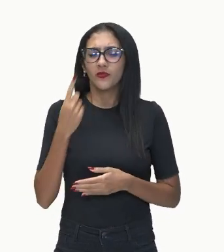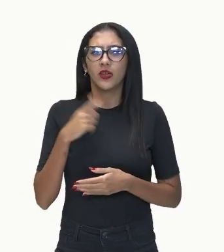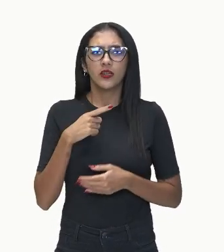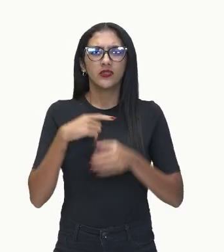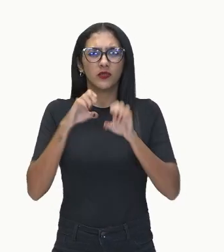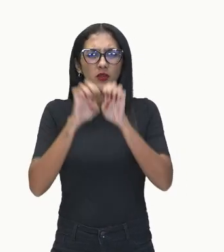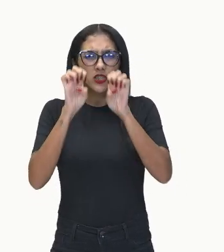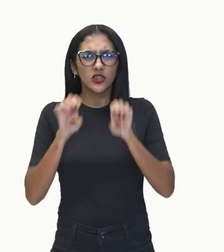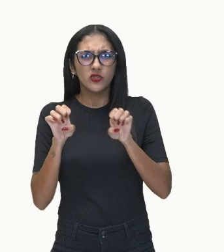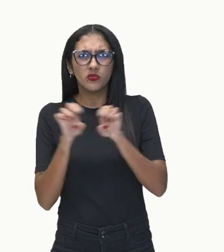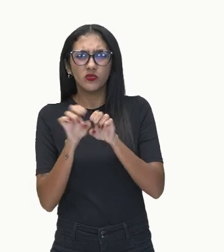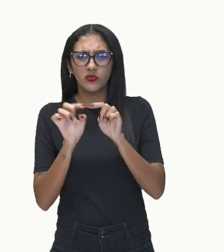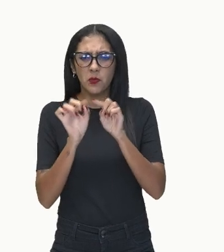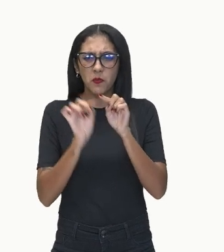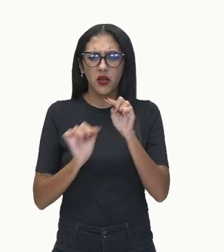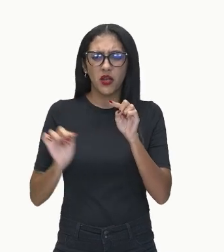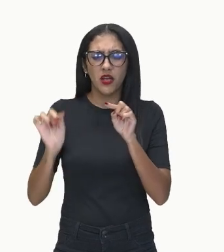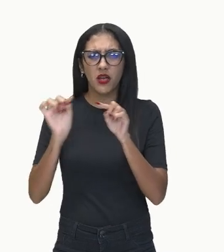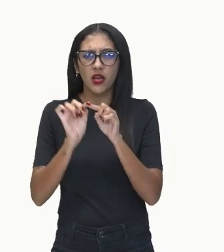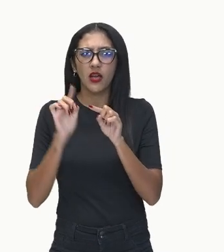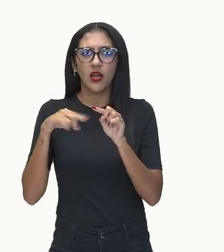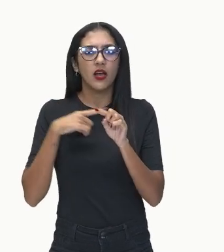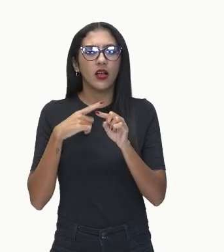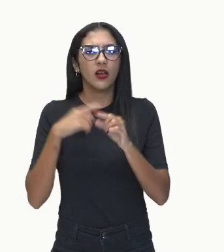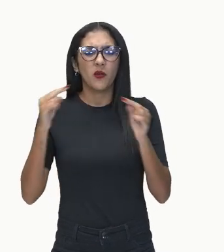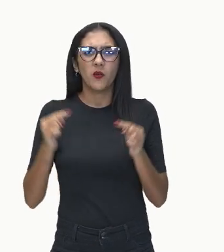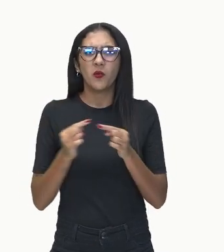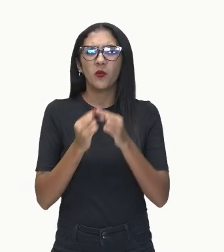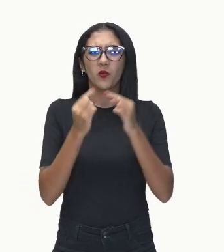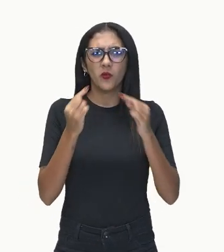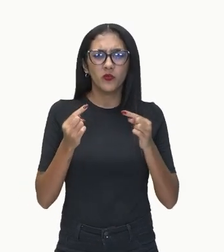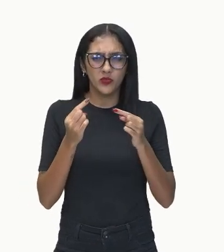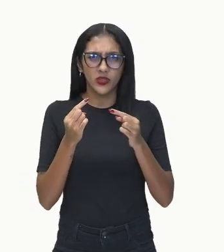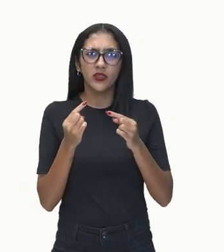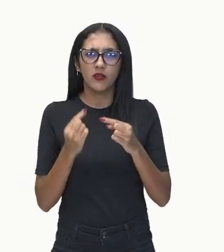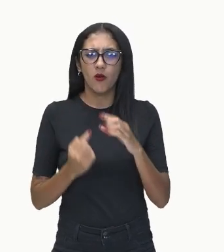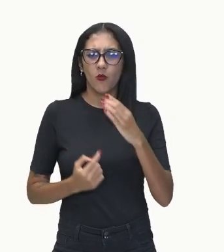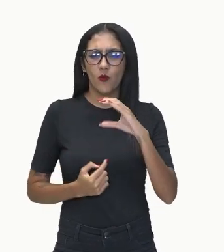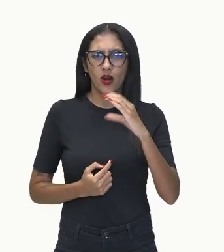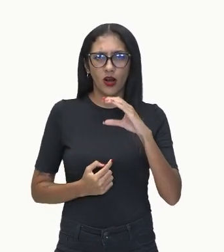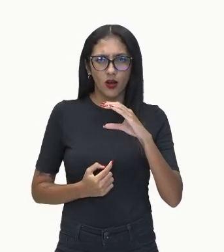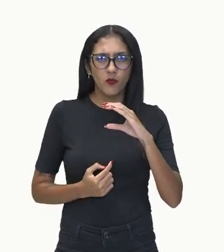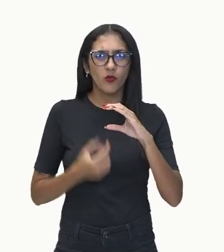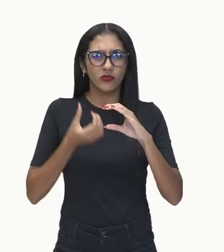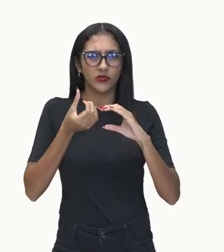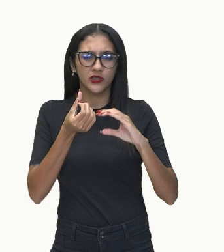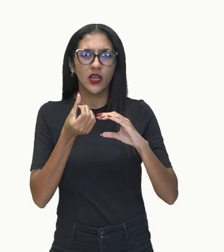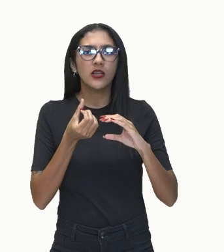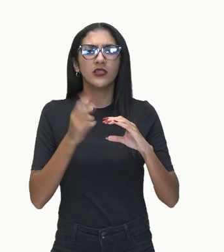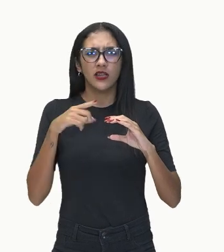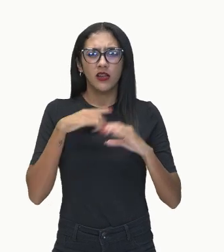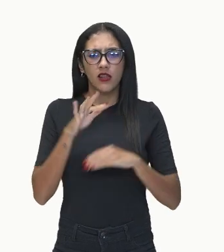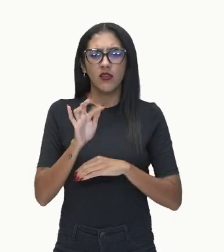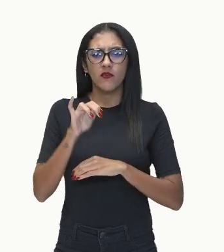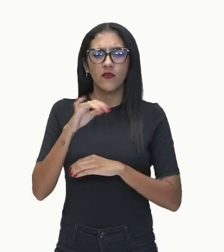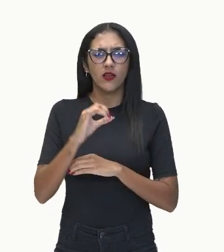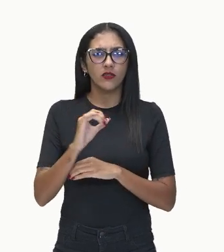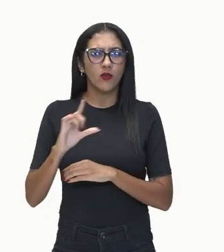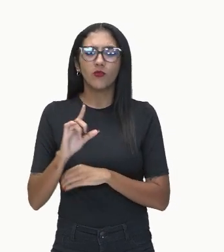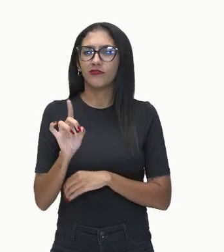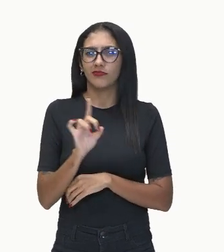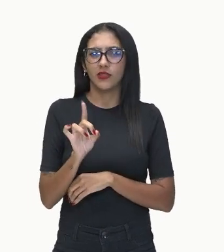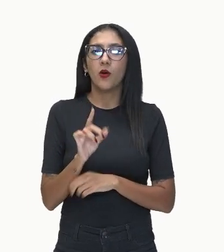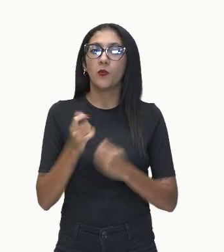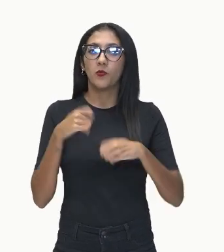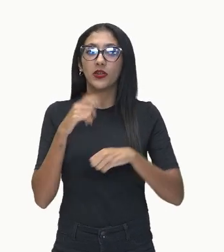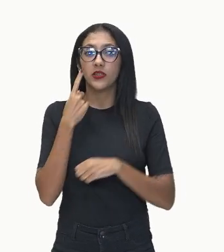estrutura aqui que vai ser essa estrutura com 6 carbonos, né, cadeia fechada, que vai ser um fenol. Para ser um fenol tem que ter